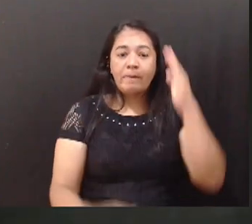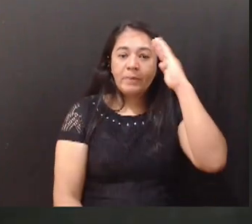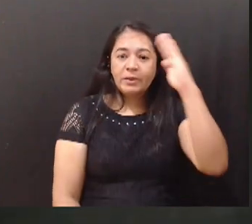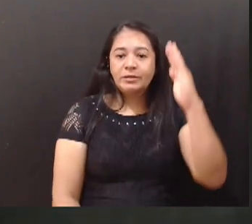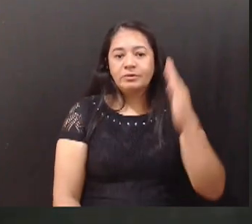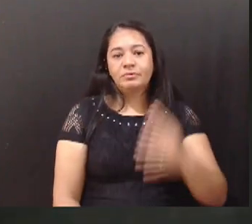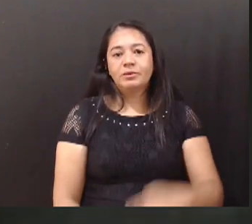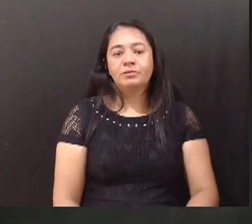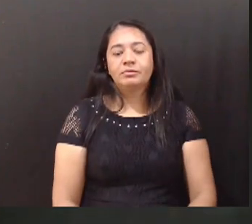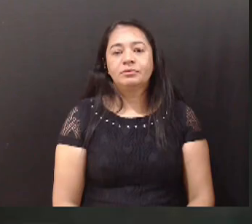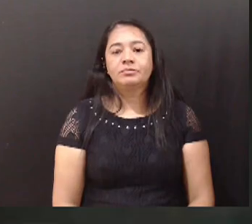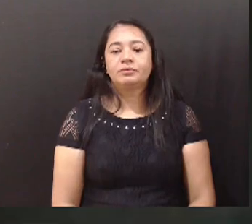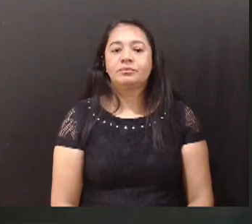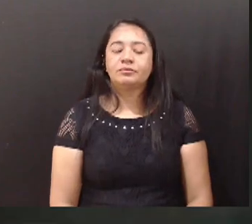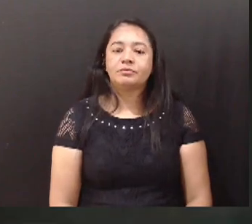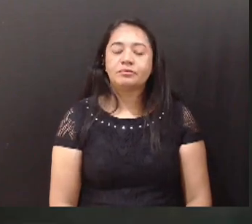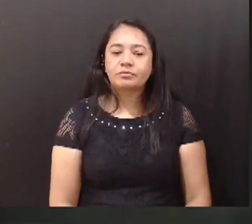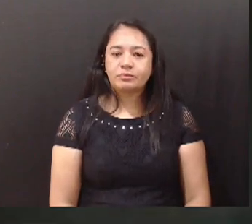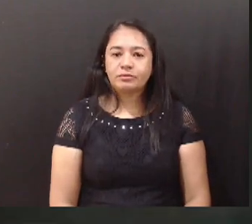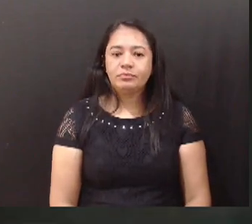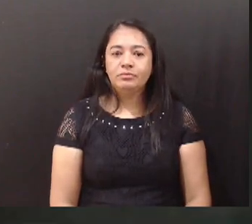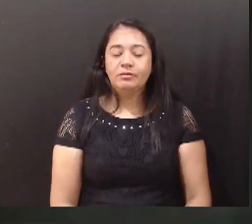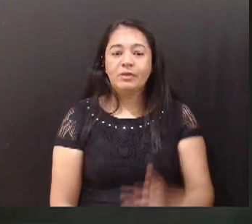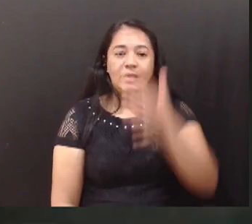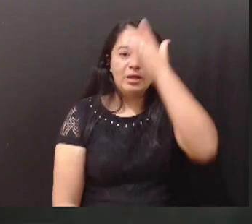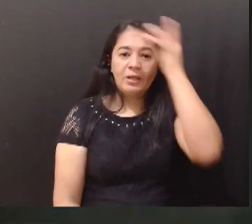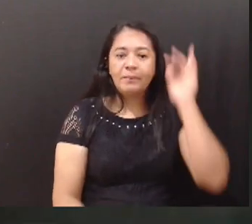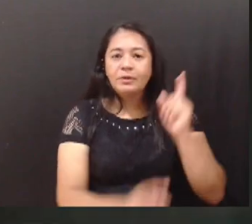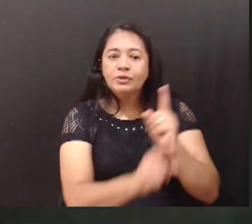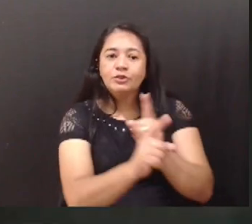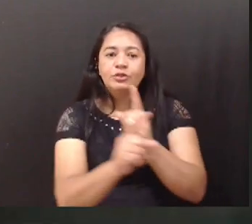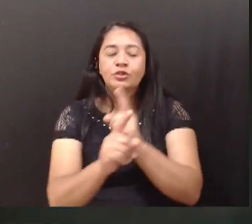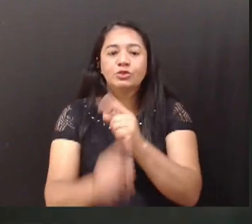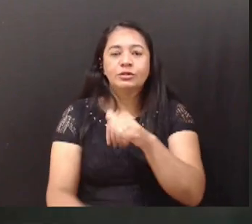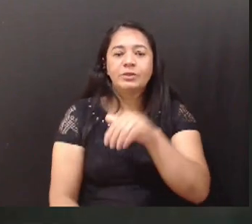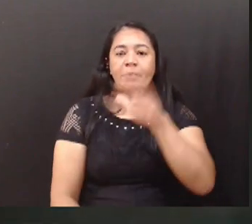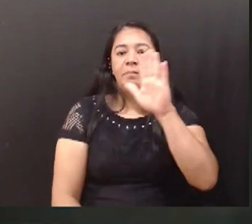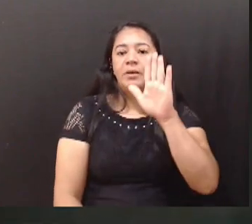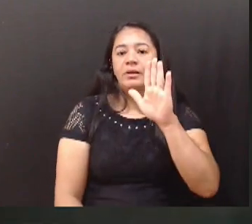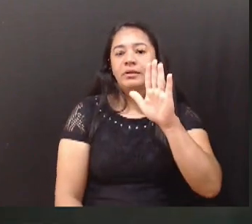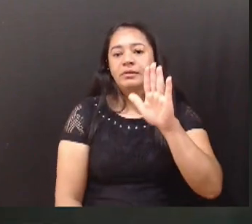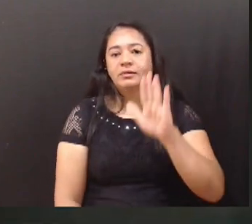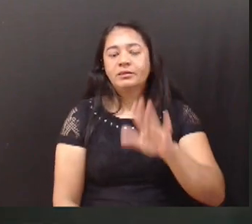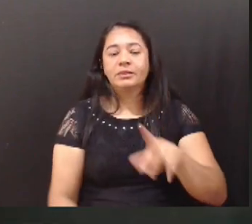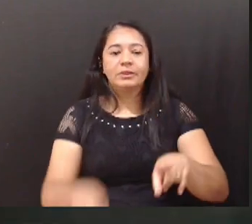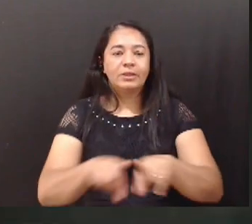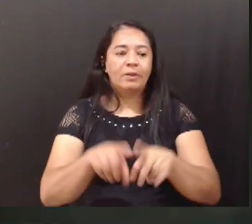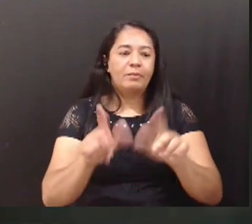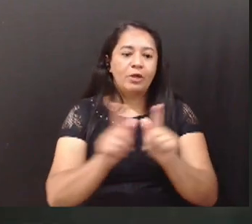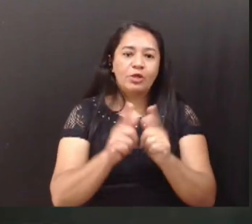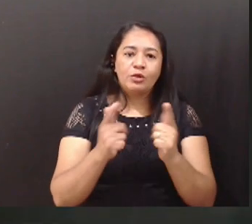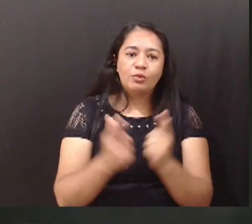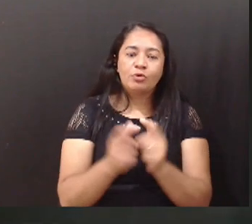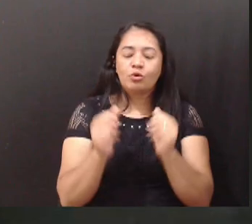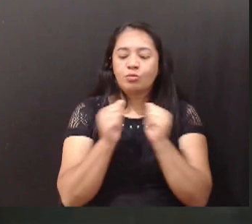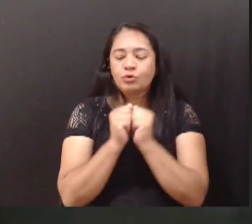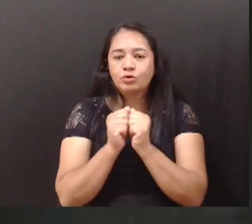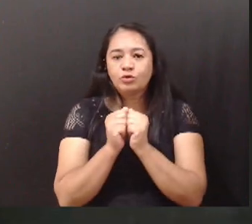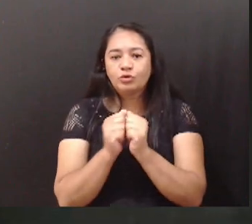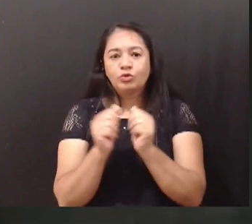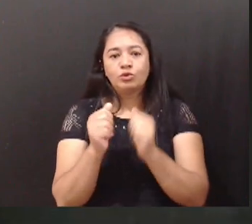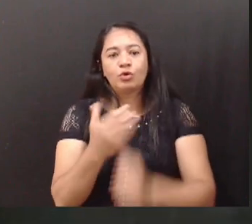né? Aí as pessoas vão se encontrar mais, aí tem aquela galera que vai se reunir com os colegas de